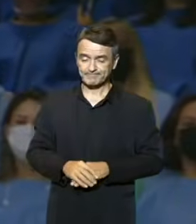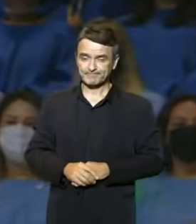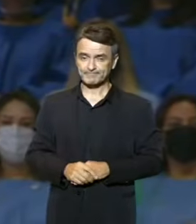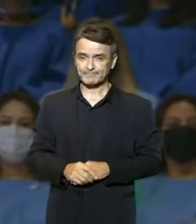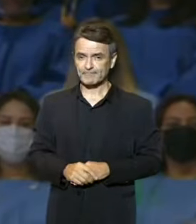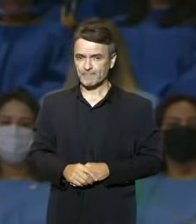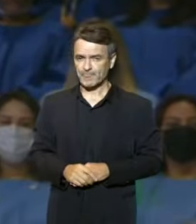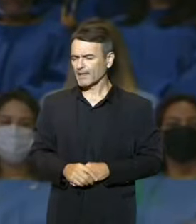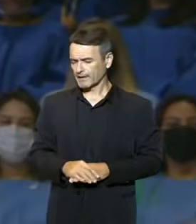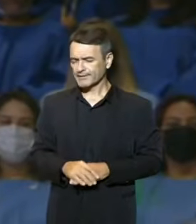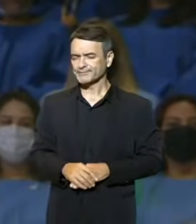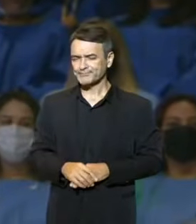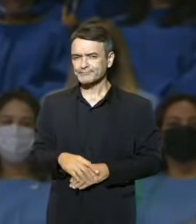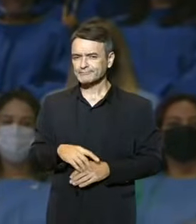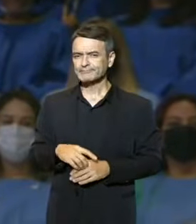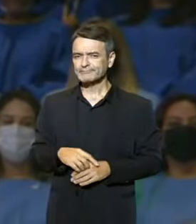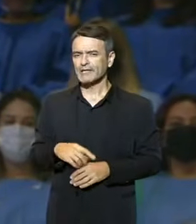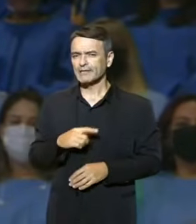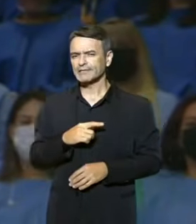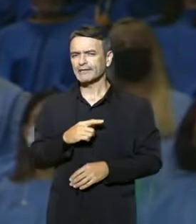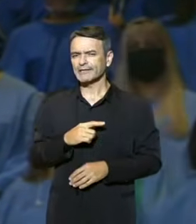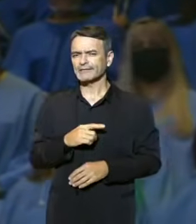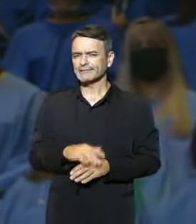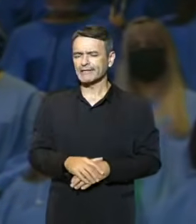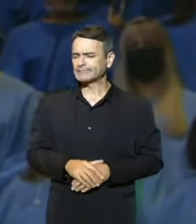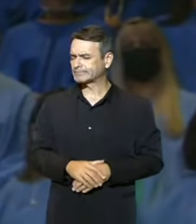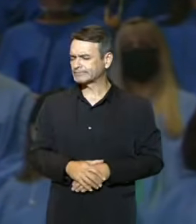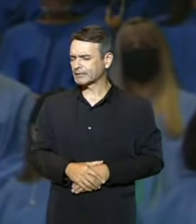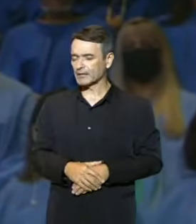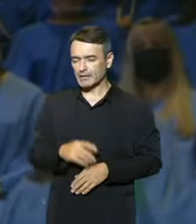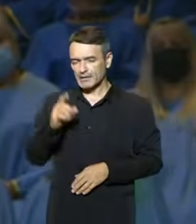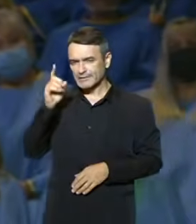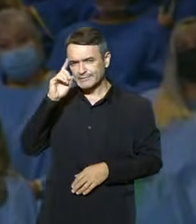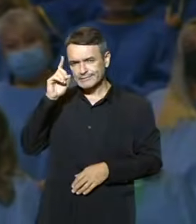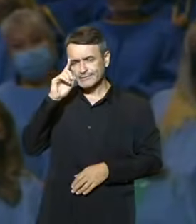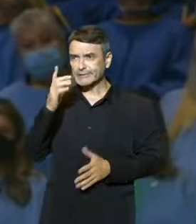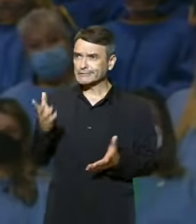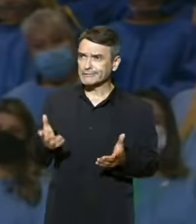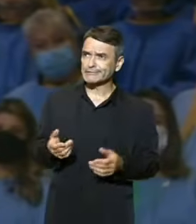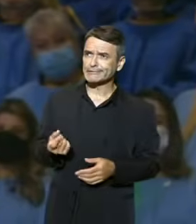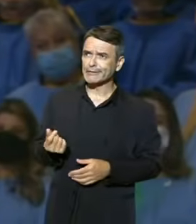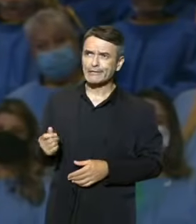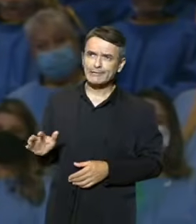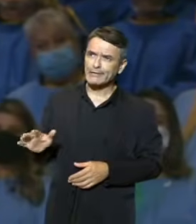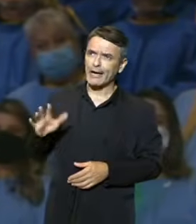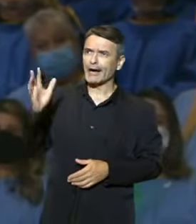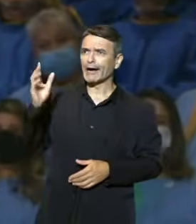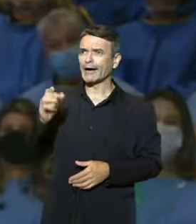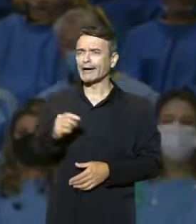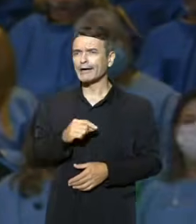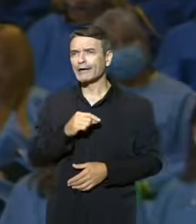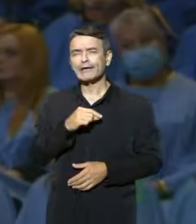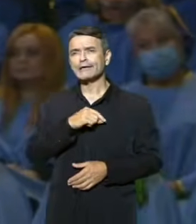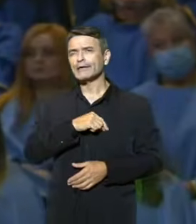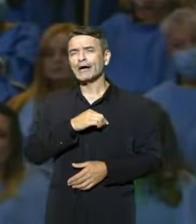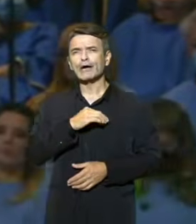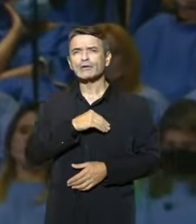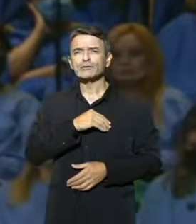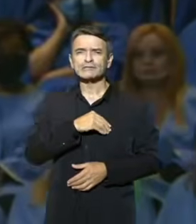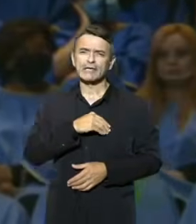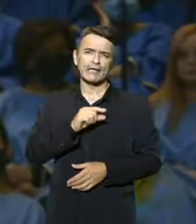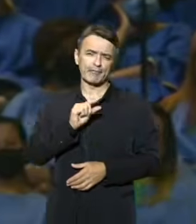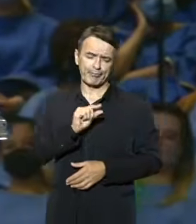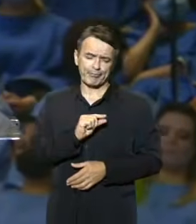vezes a gente passa por eles. Talvez seja por causa da alta de preços e o salário está curto. Talvez seja por causa